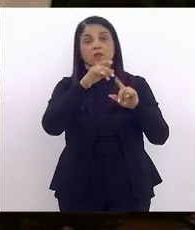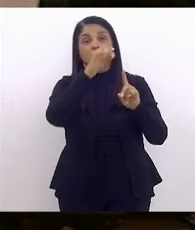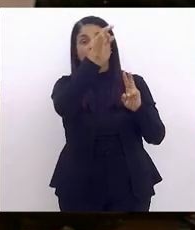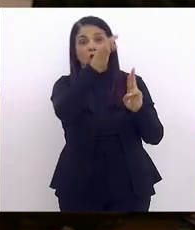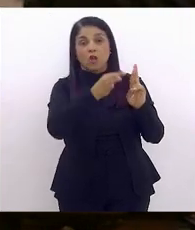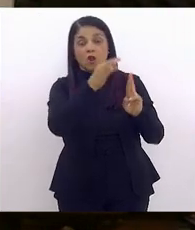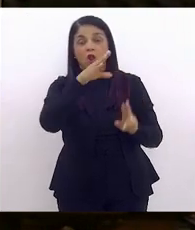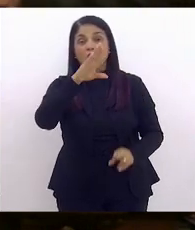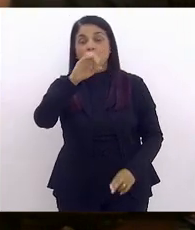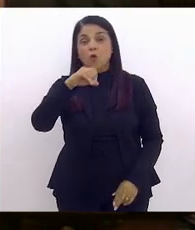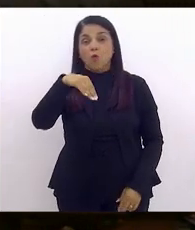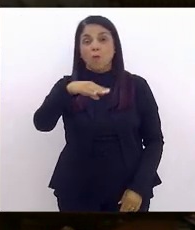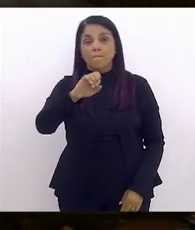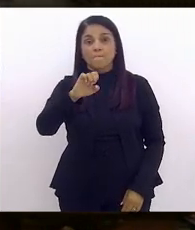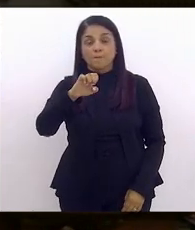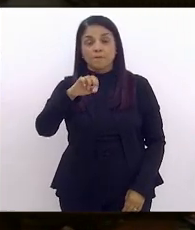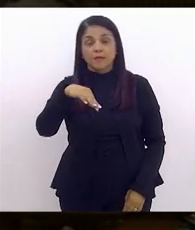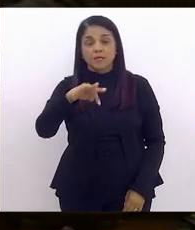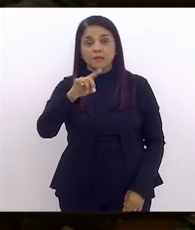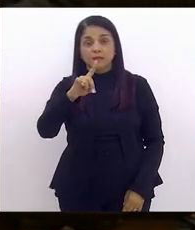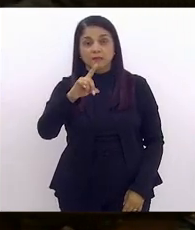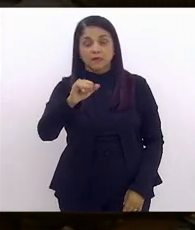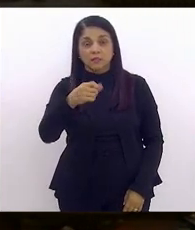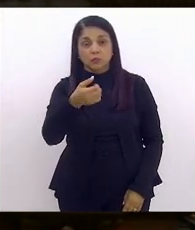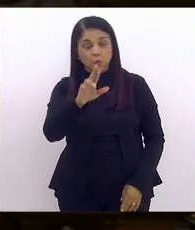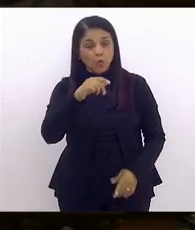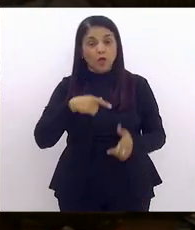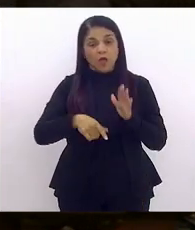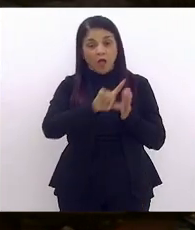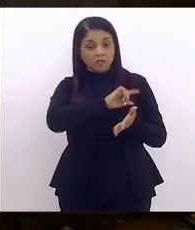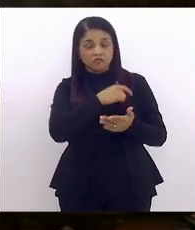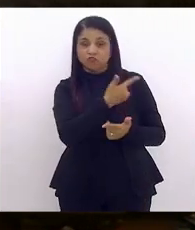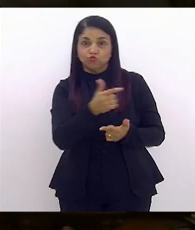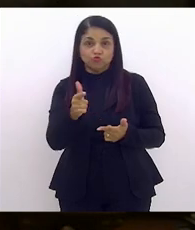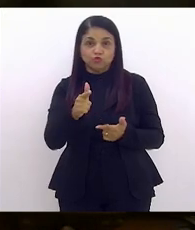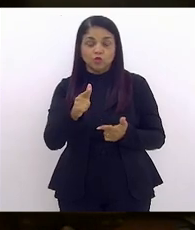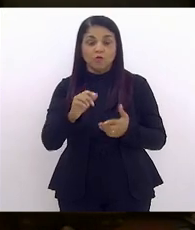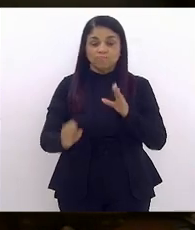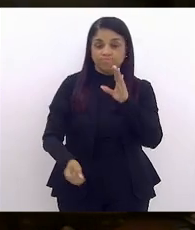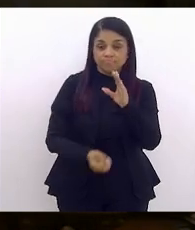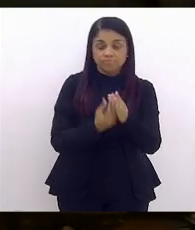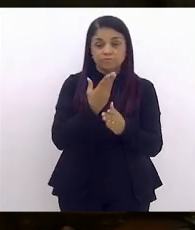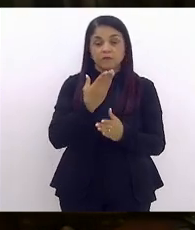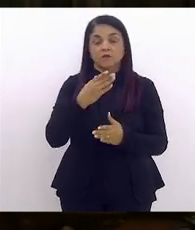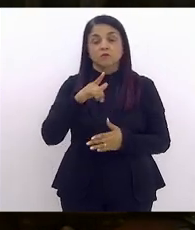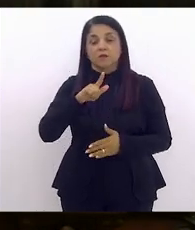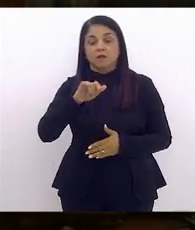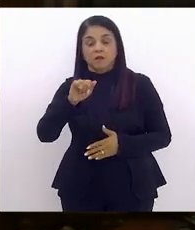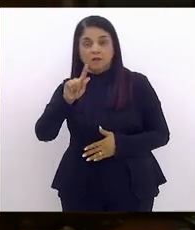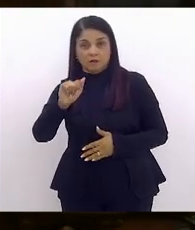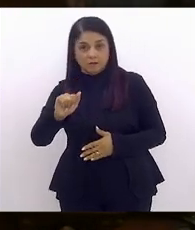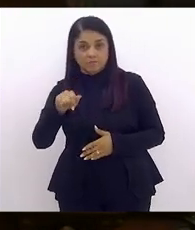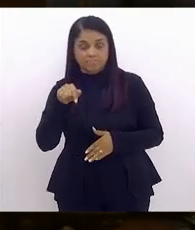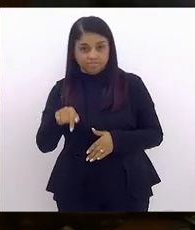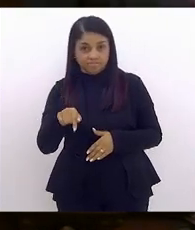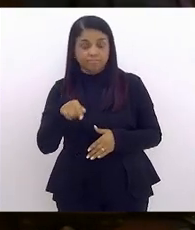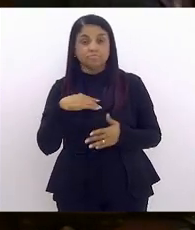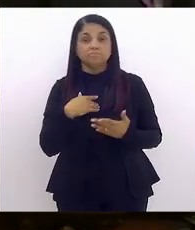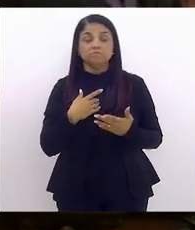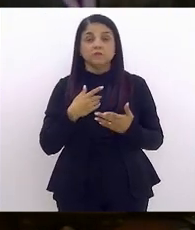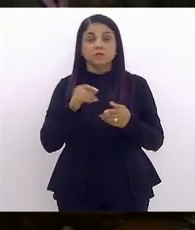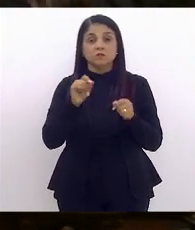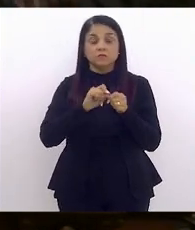não tinha fundado a federação. Por isso, ele colocou grande benemérito da escola de samba. E quando eu fiz